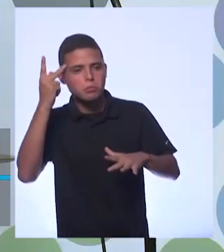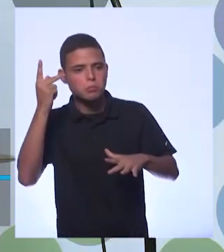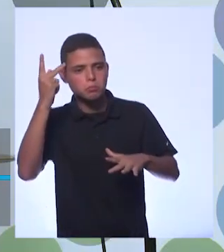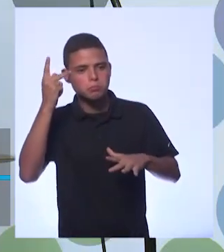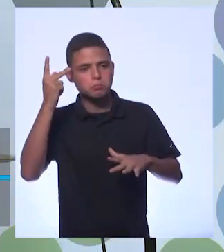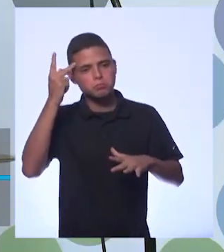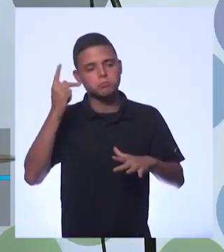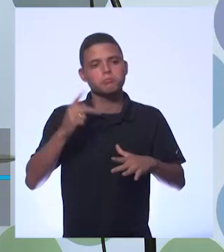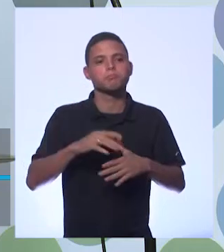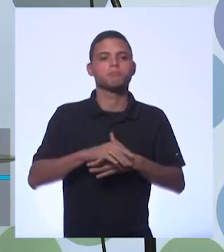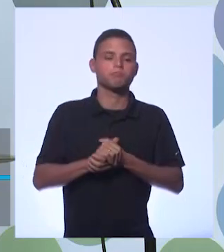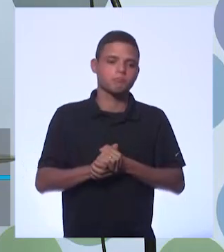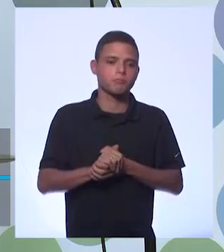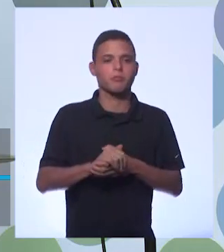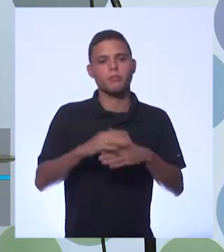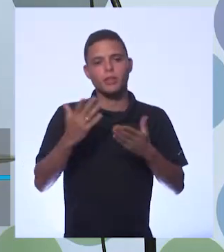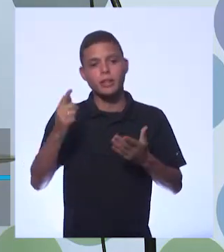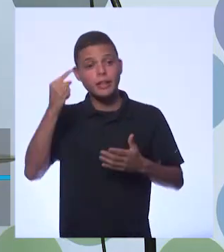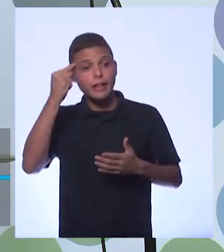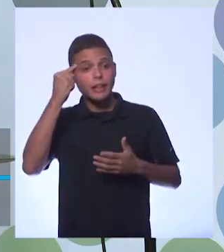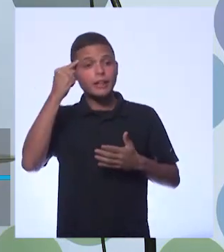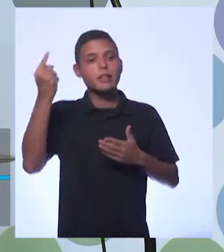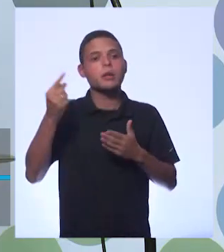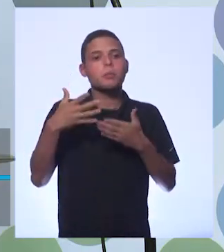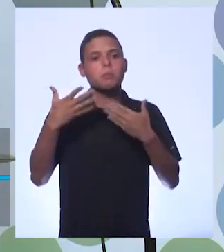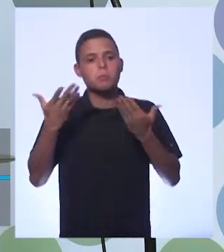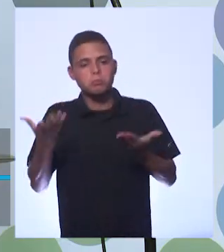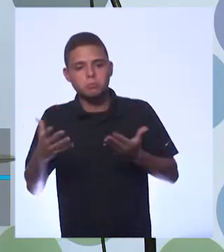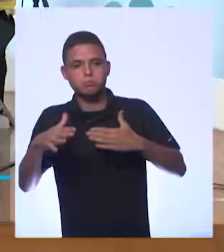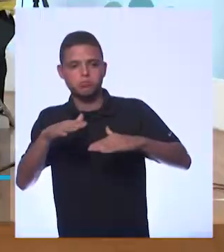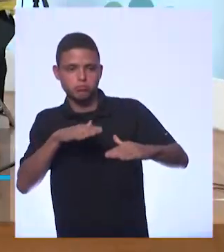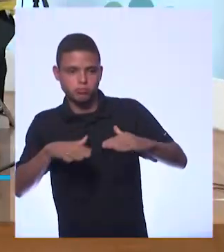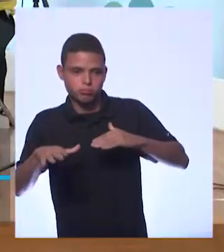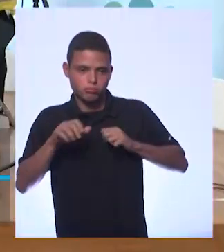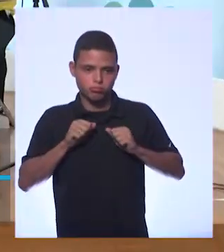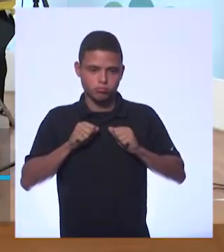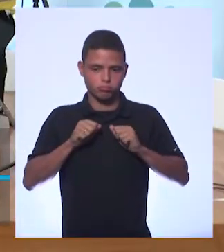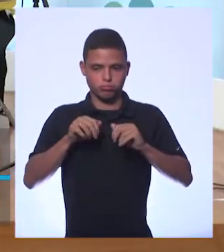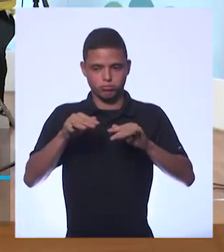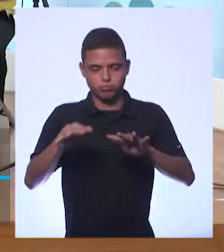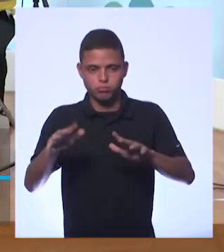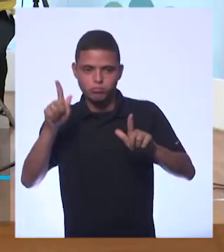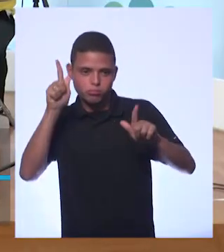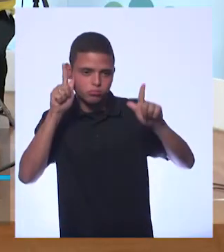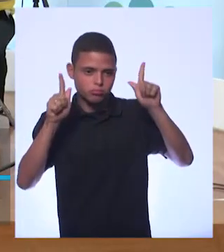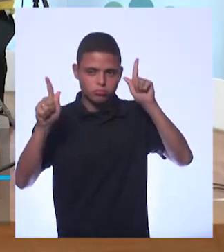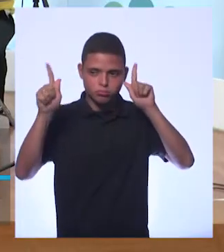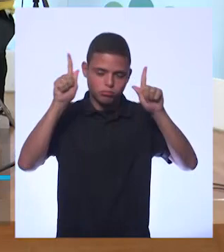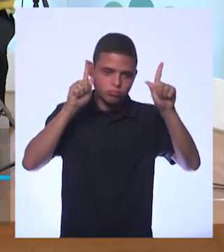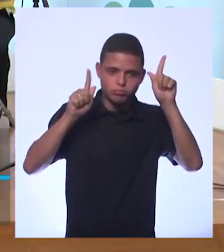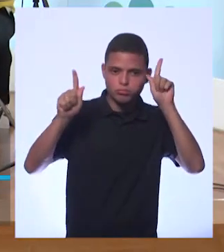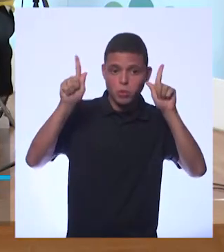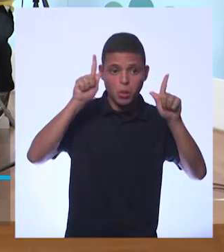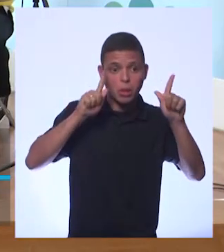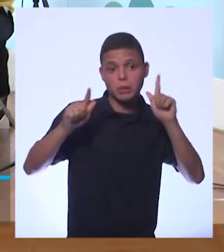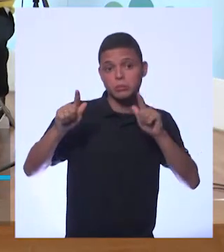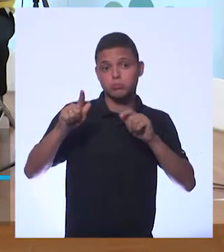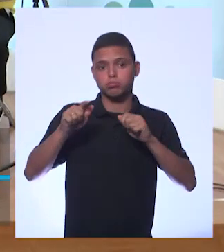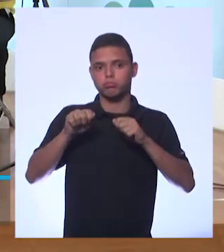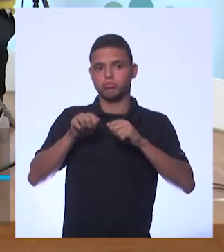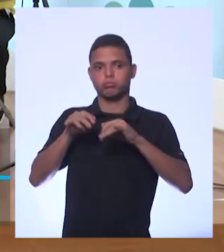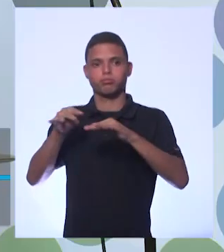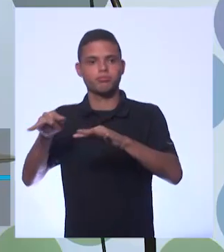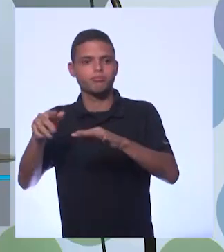a ideia da imanência do gesto. Então, esse gesto sem rumo, ele não tende... Por exemplo, um gesto sem rumo para o Flusser